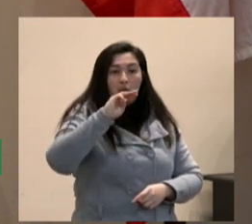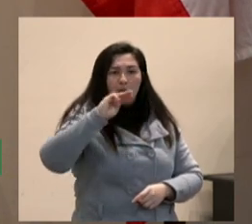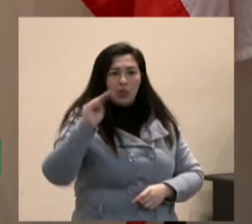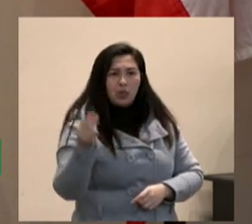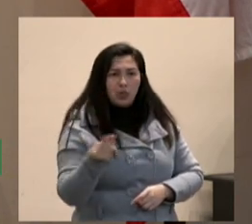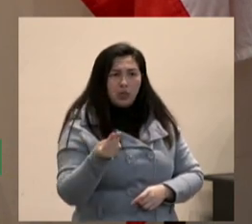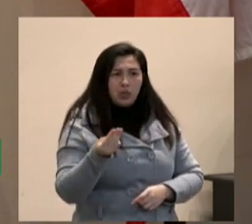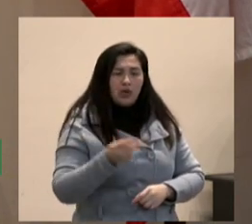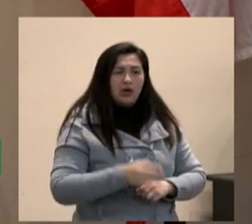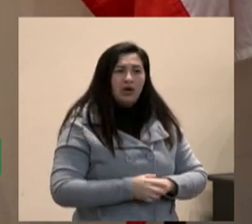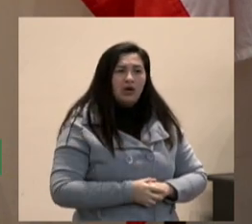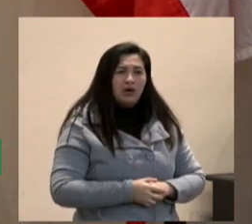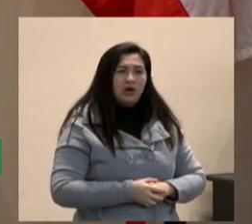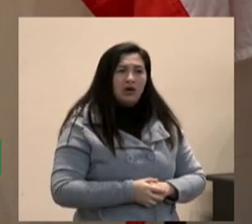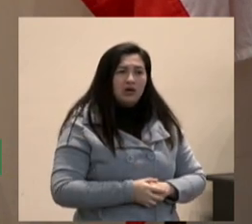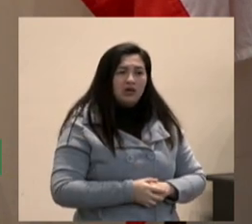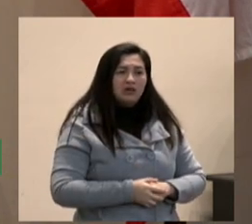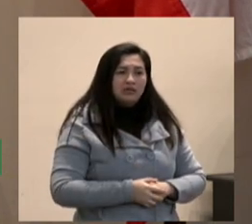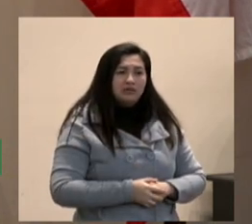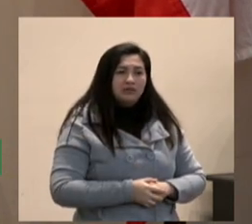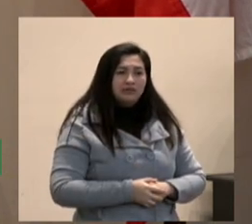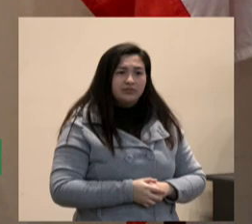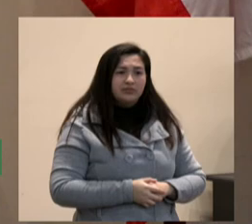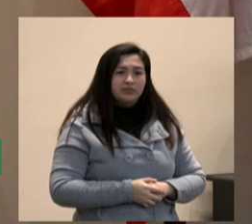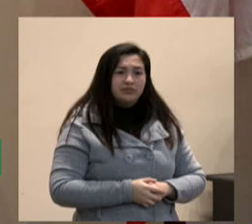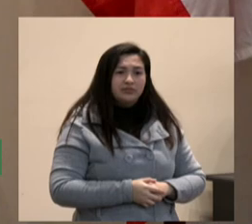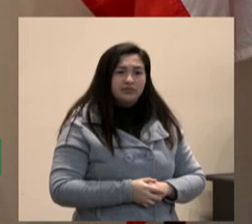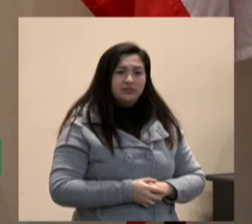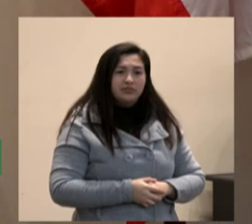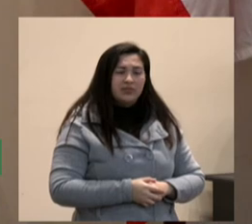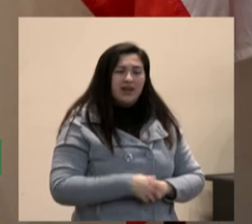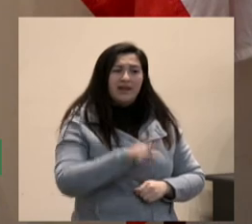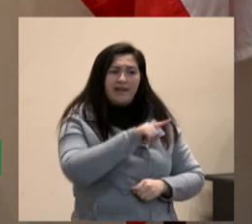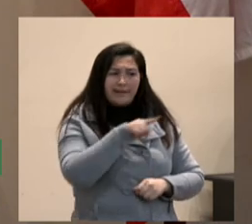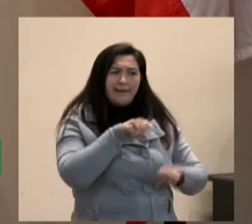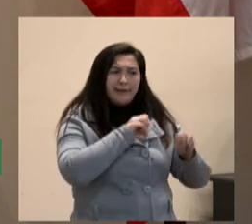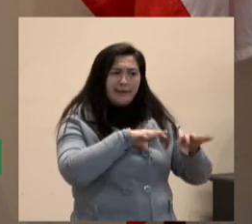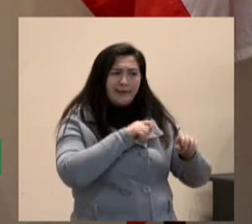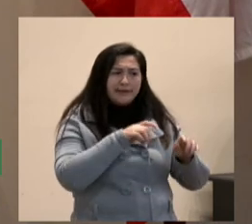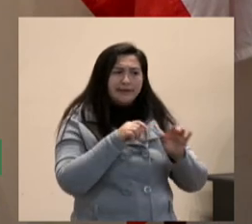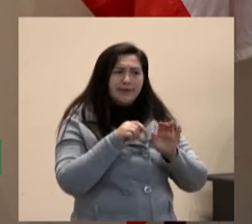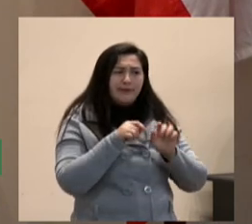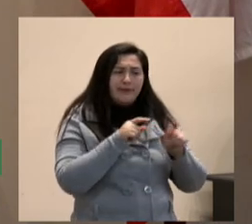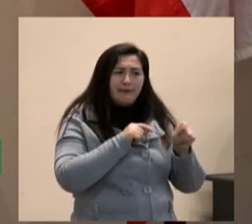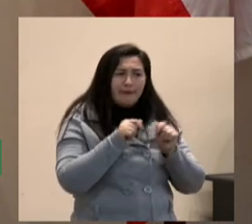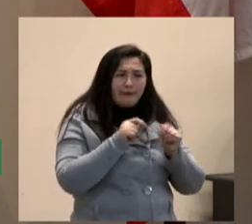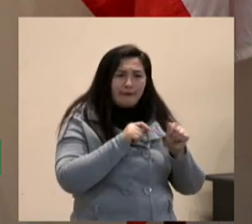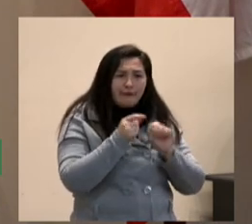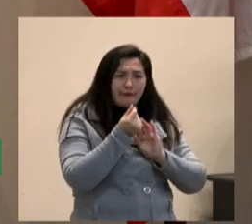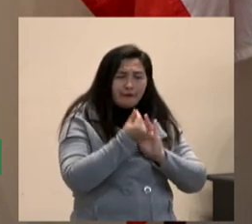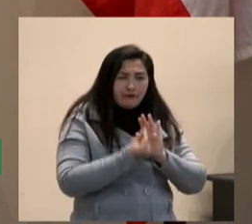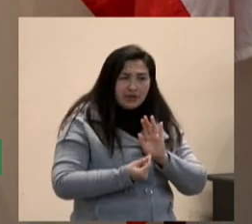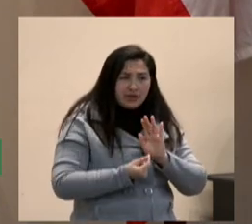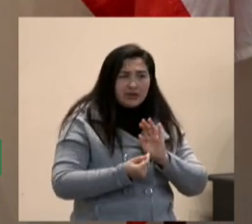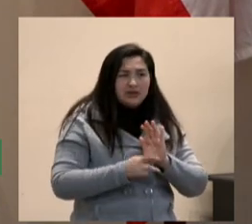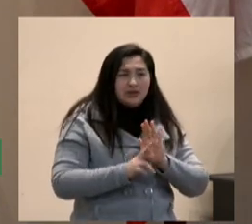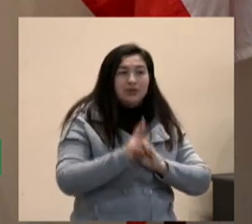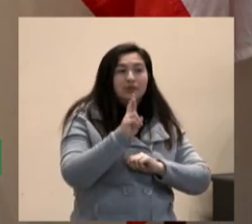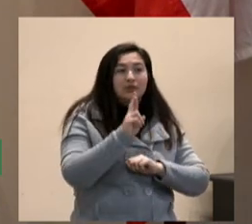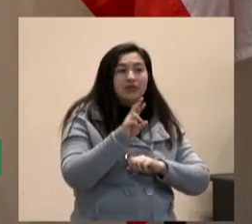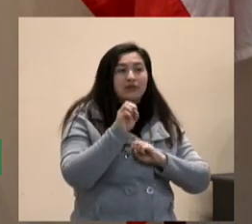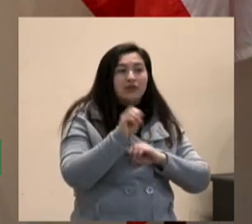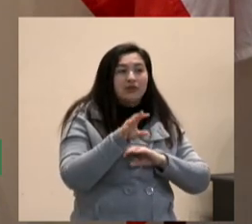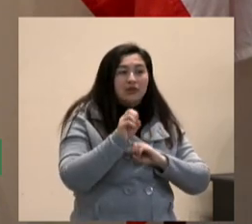aqui dos estudos da equação financeira, né, é que é responsável por esse estudo e